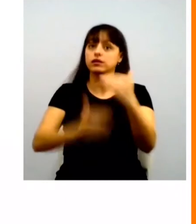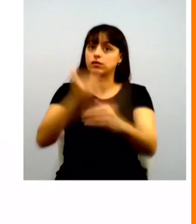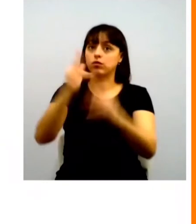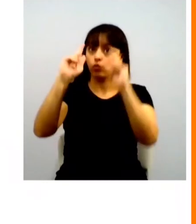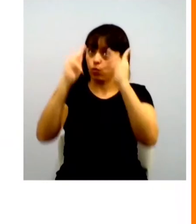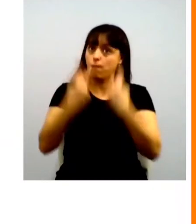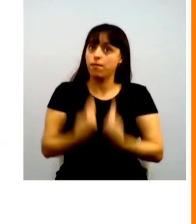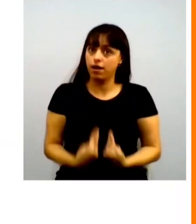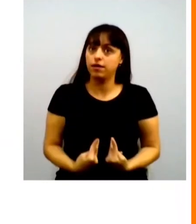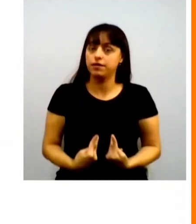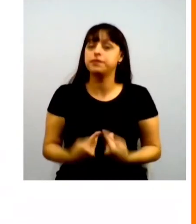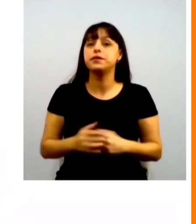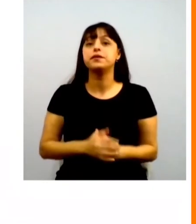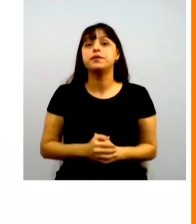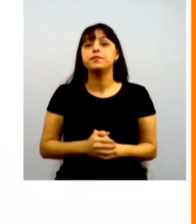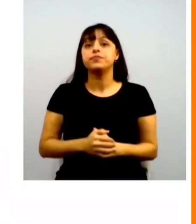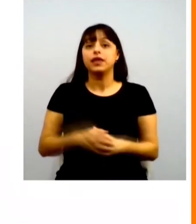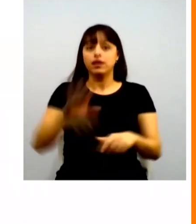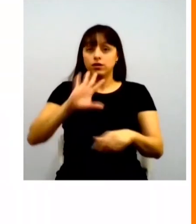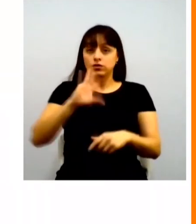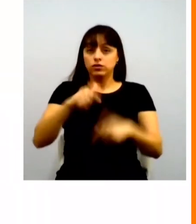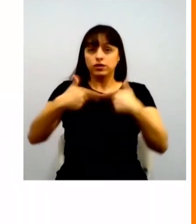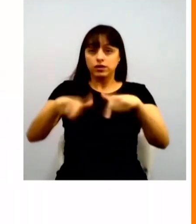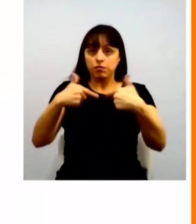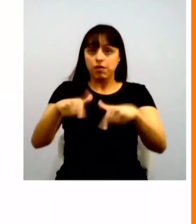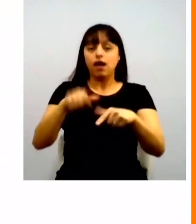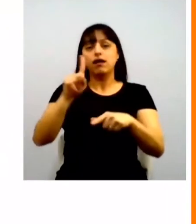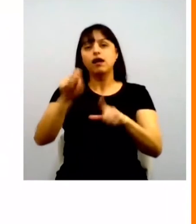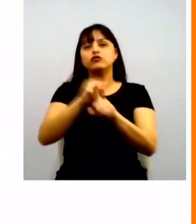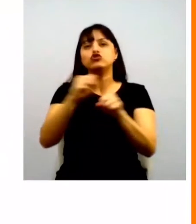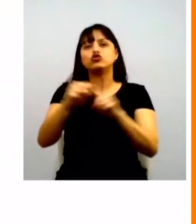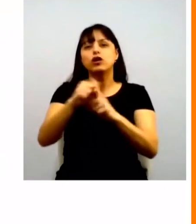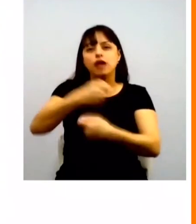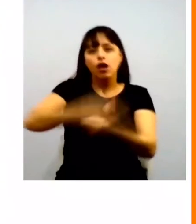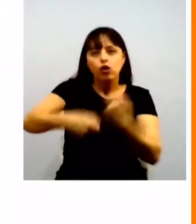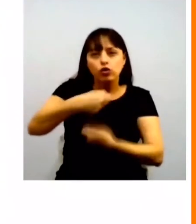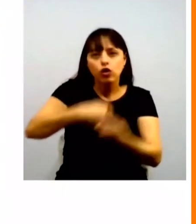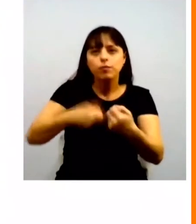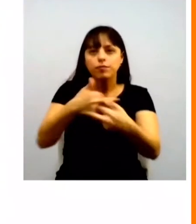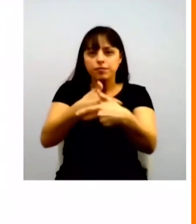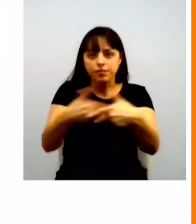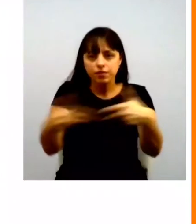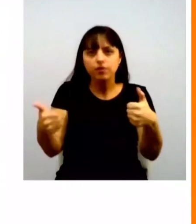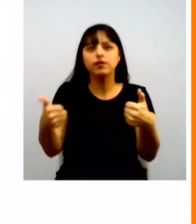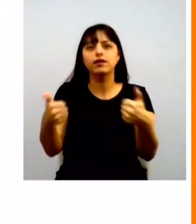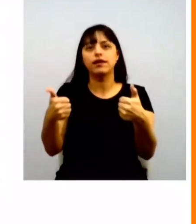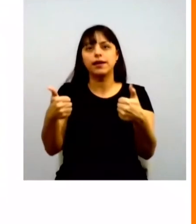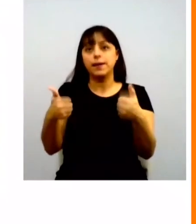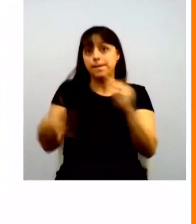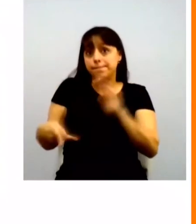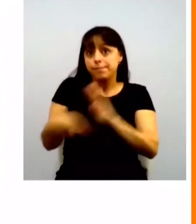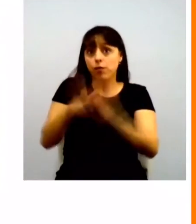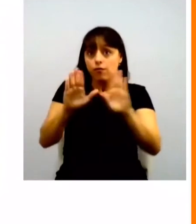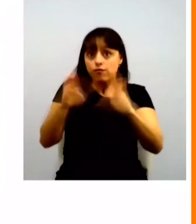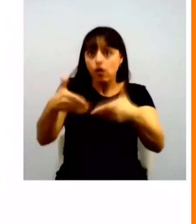todos os trabalhos de desenvolvimento socioeconômico, assim, economicista puro e duro da segunda mitad